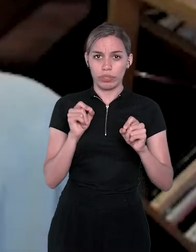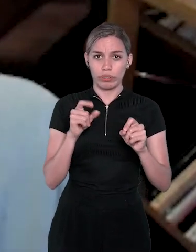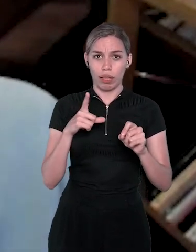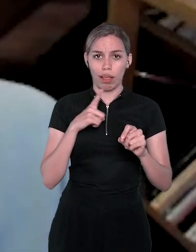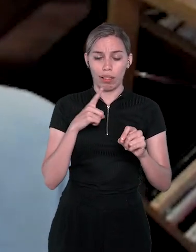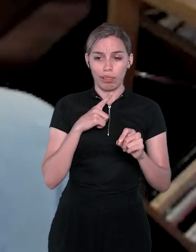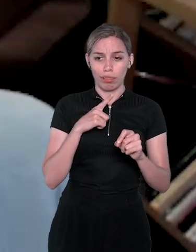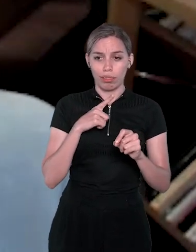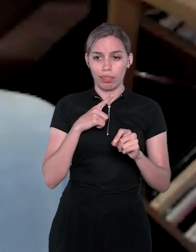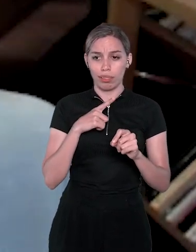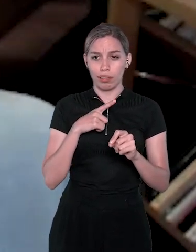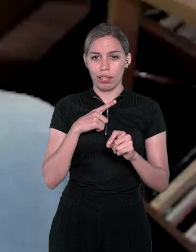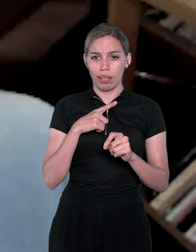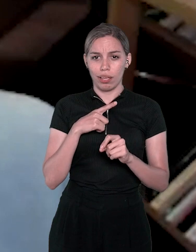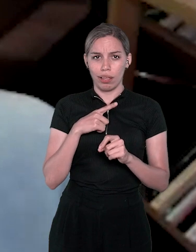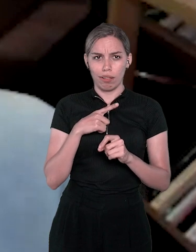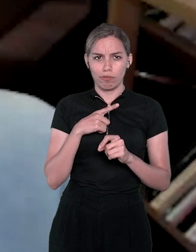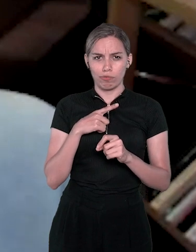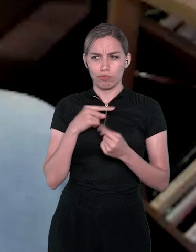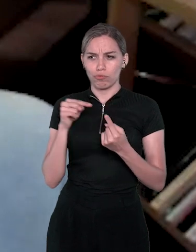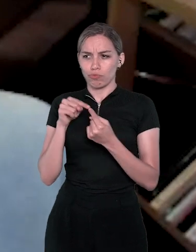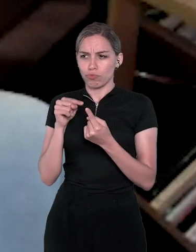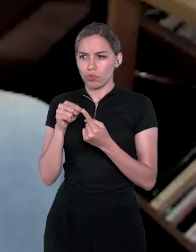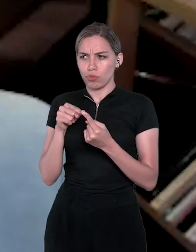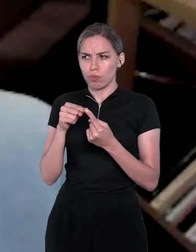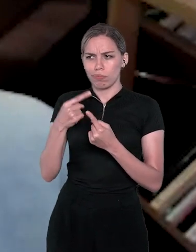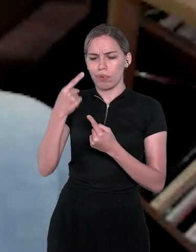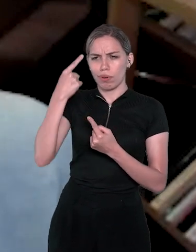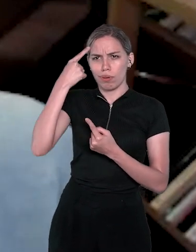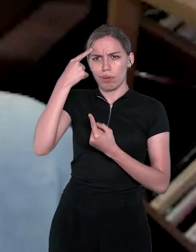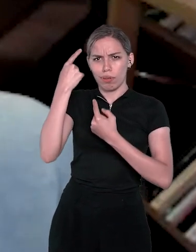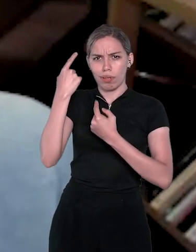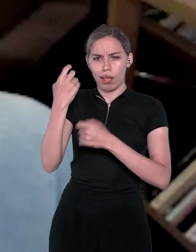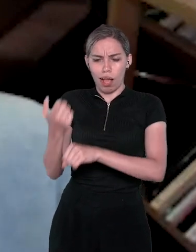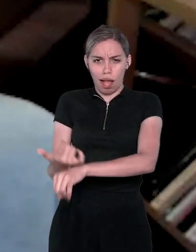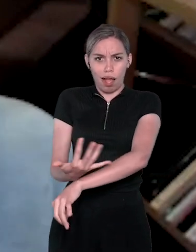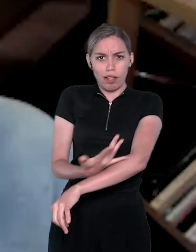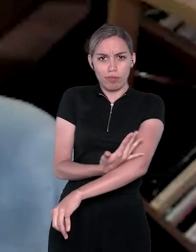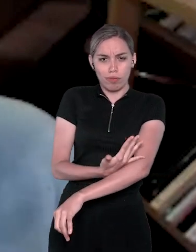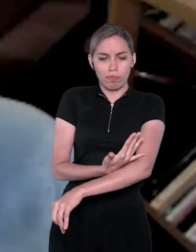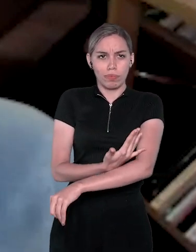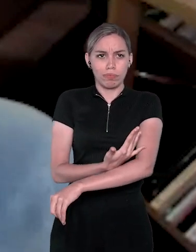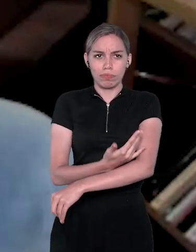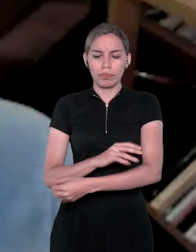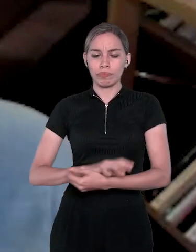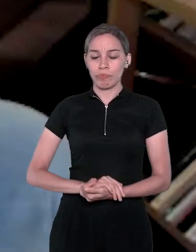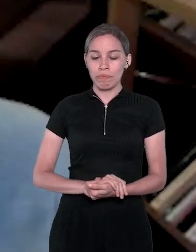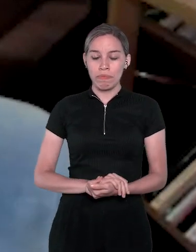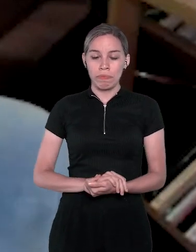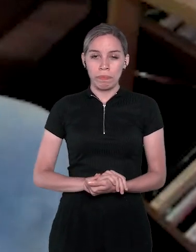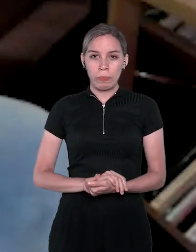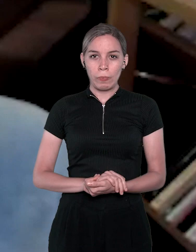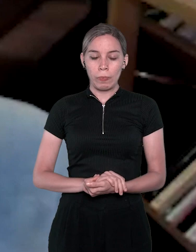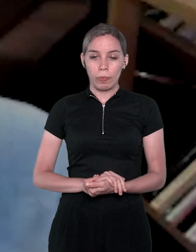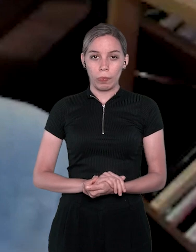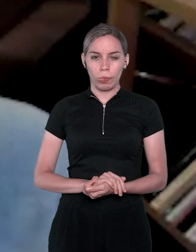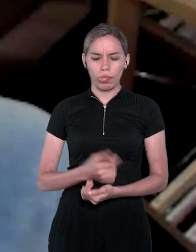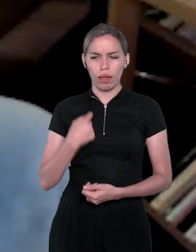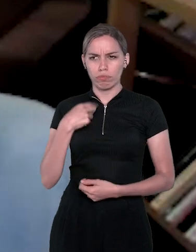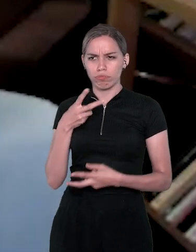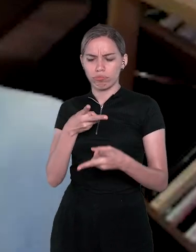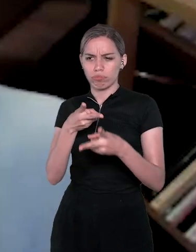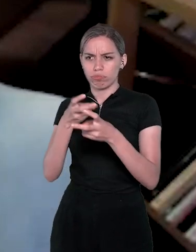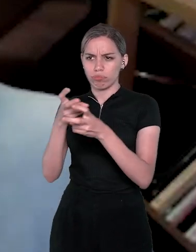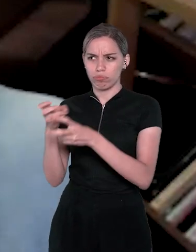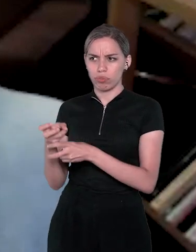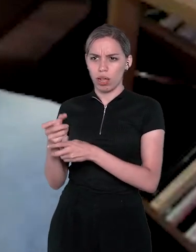ser uma coisa de mobilização emocional das pessoas, né, por parte de lideranças com pouco escrúpulo. E